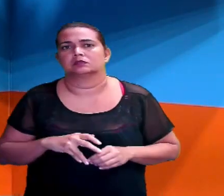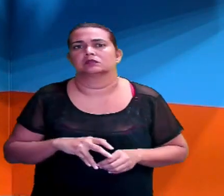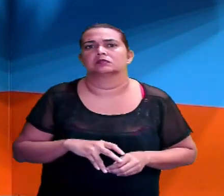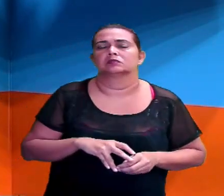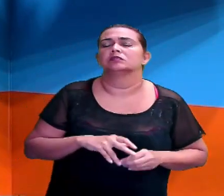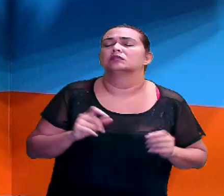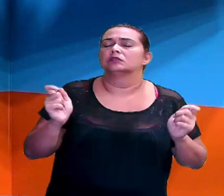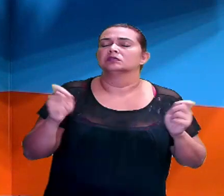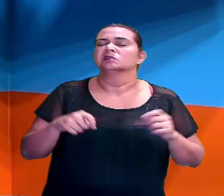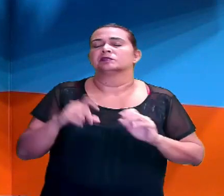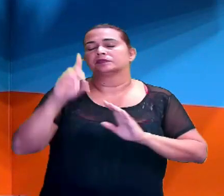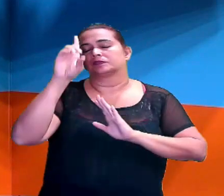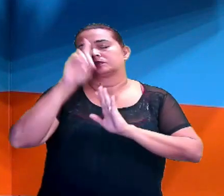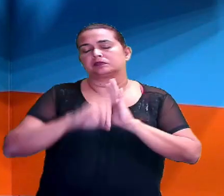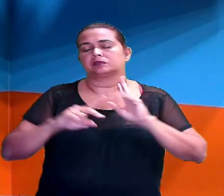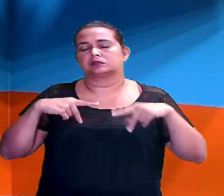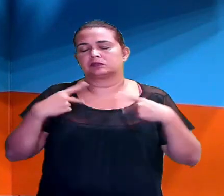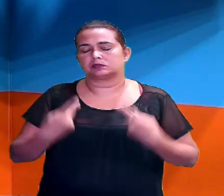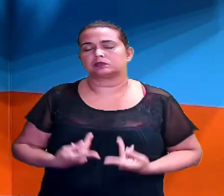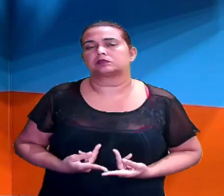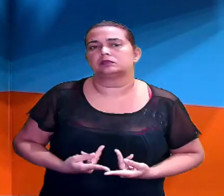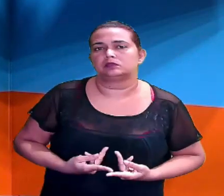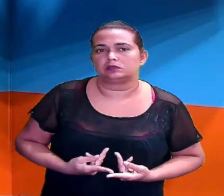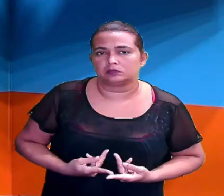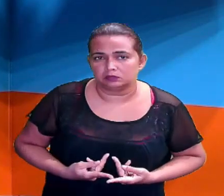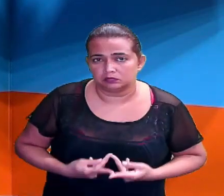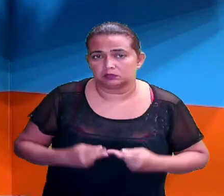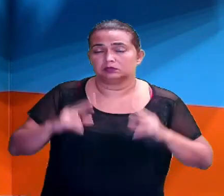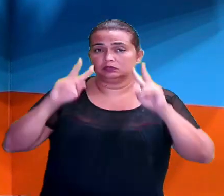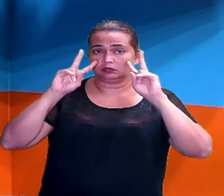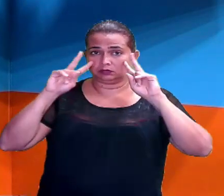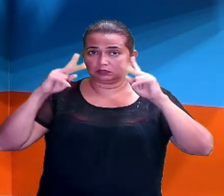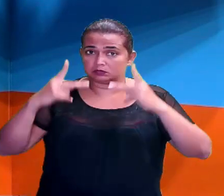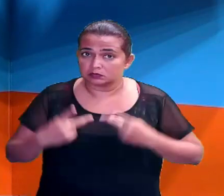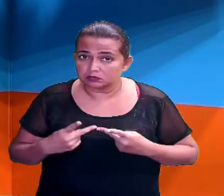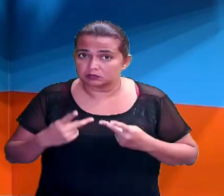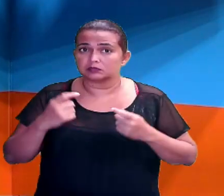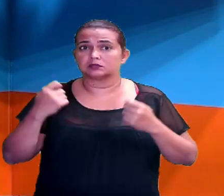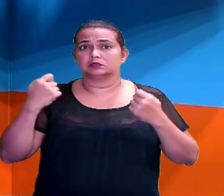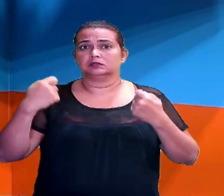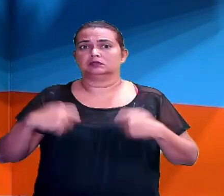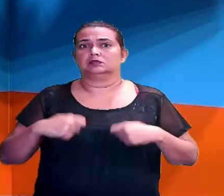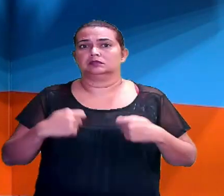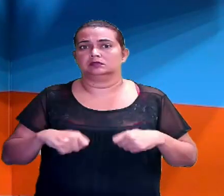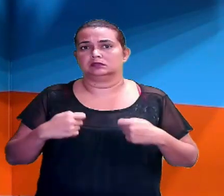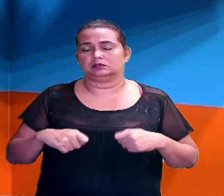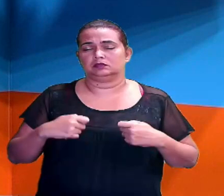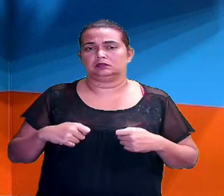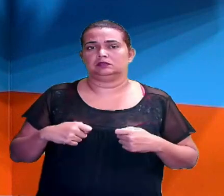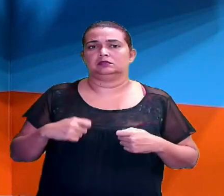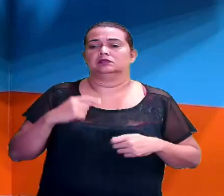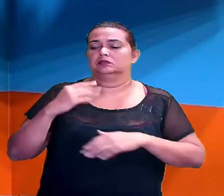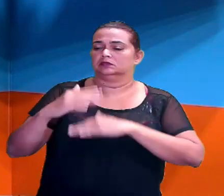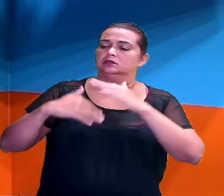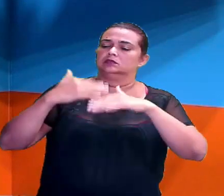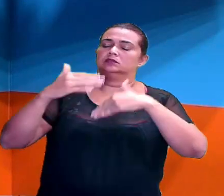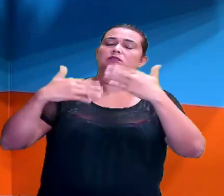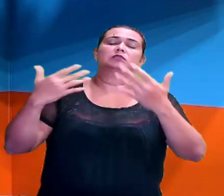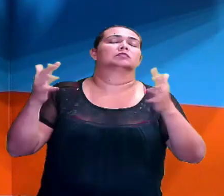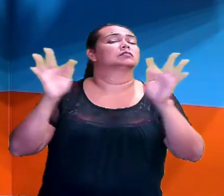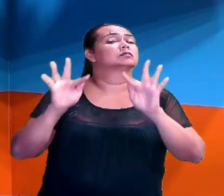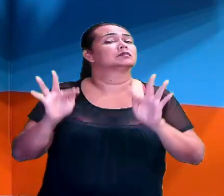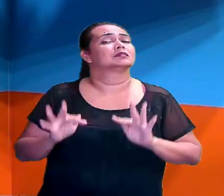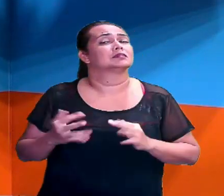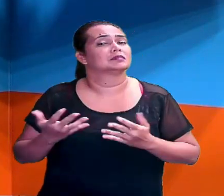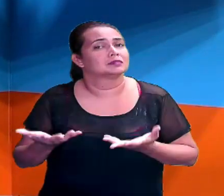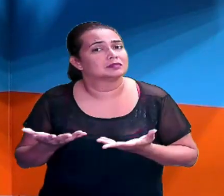esse direito humano, reconhecer esse direito à dignidade, né, de busca de prosperidade, de felicidade. Então,